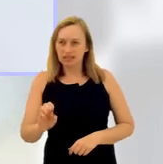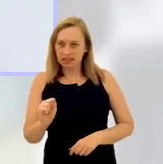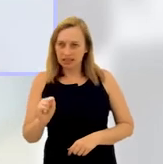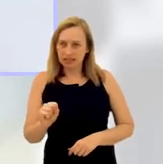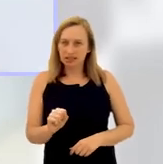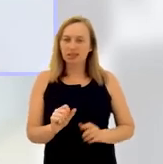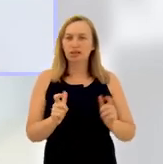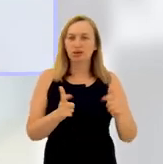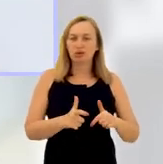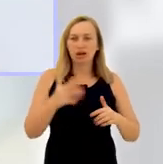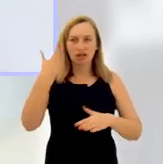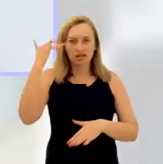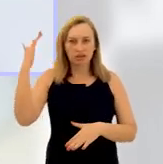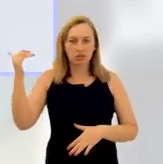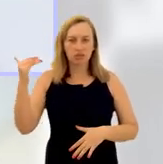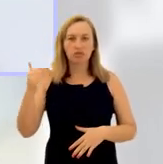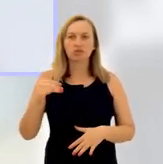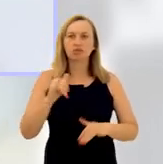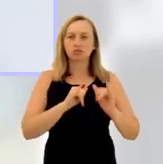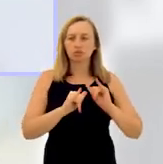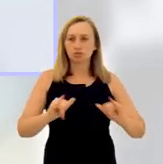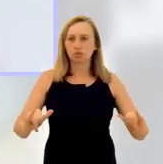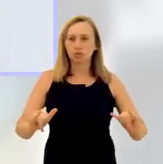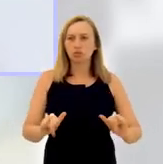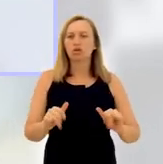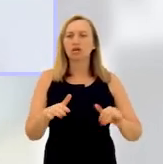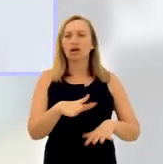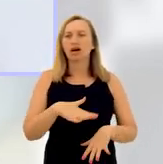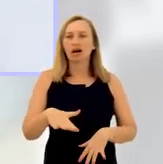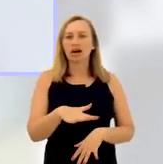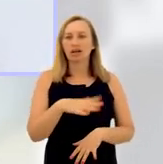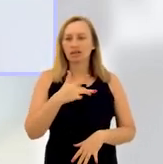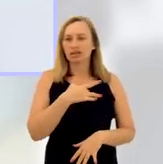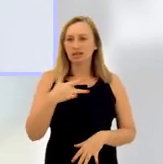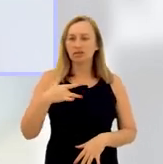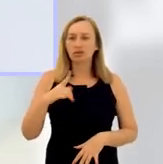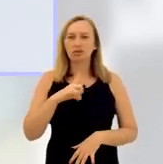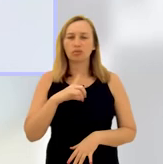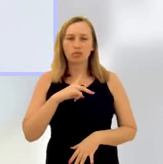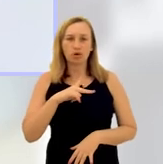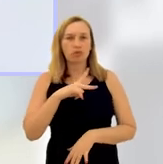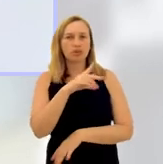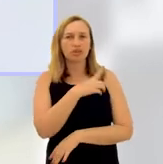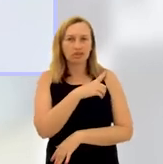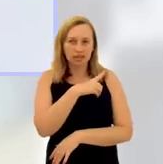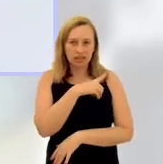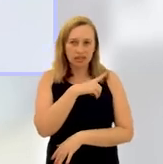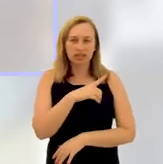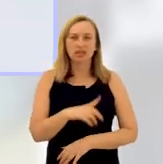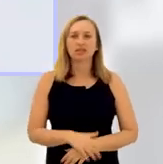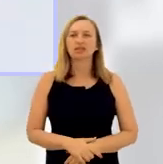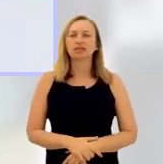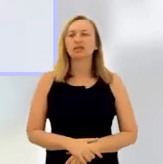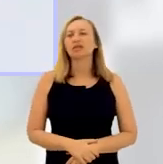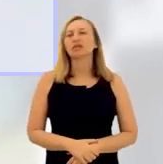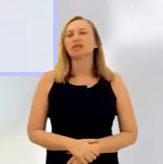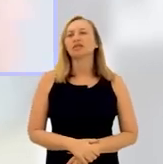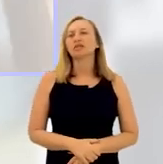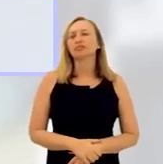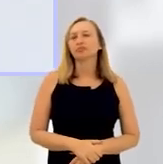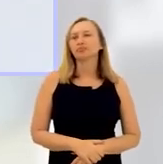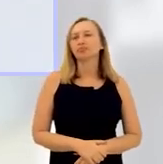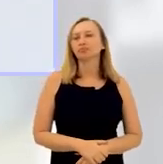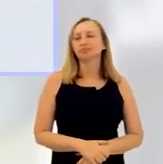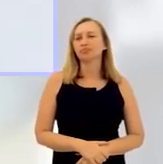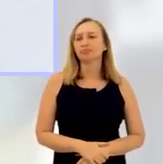maior movimento, centro de referência, unidade de saúde, delegacia. Até na própria delegacia tem um cartaz do aplicativo